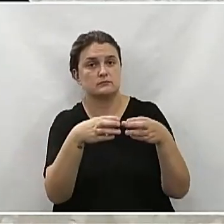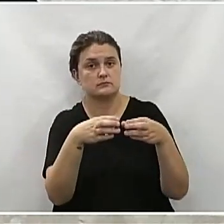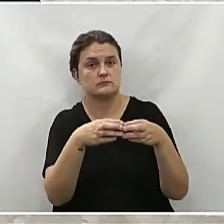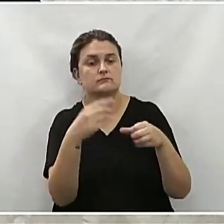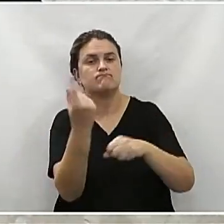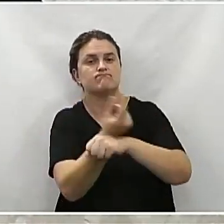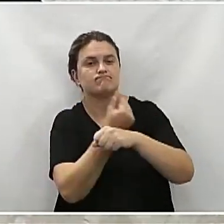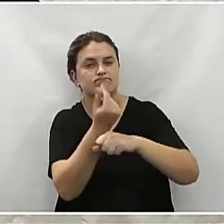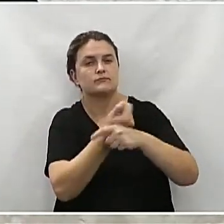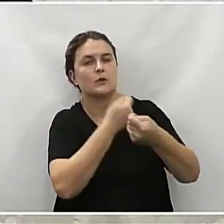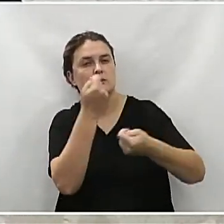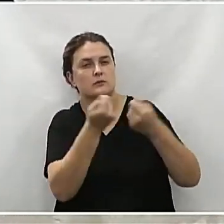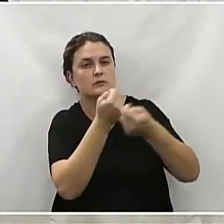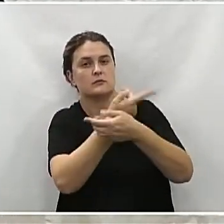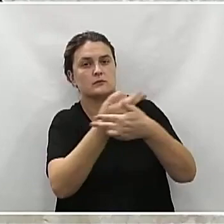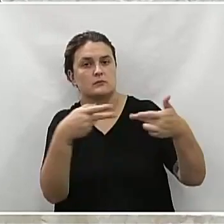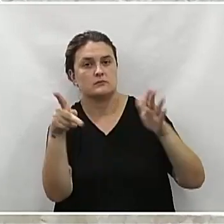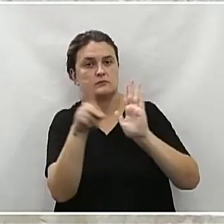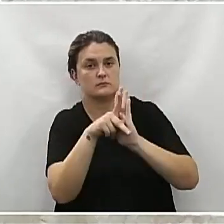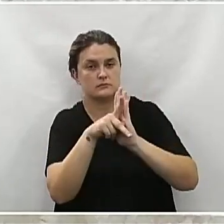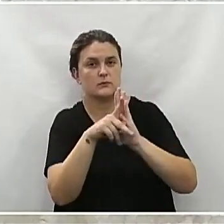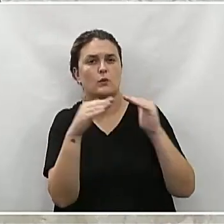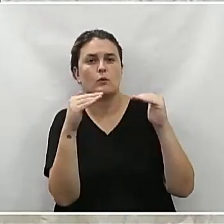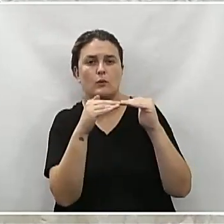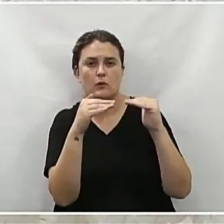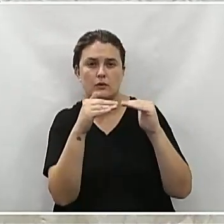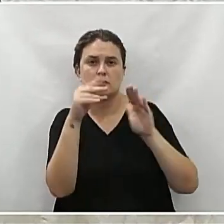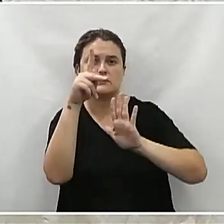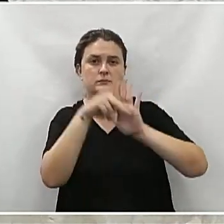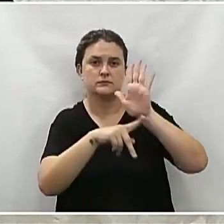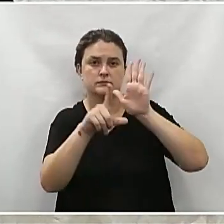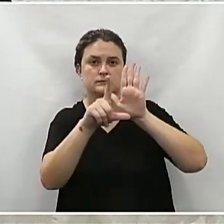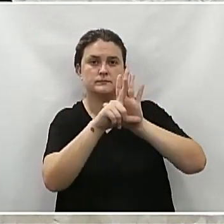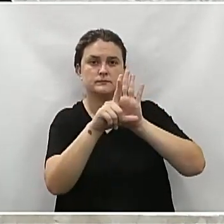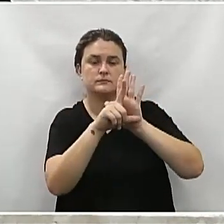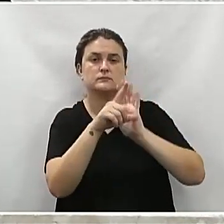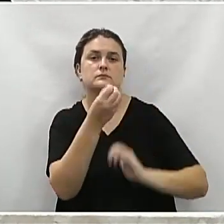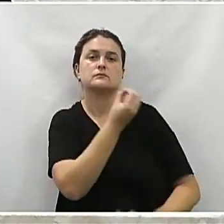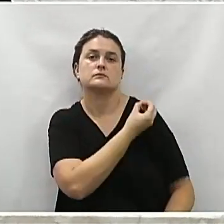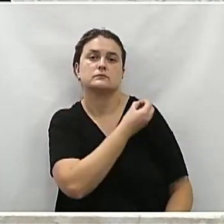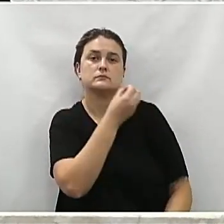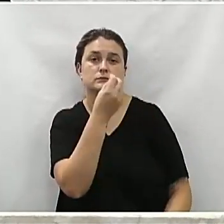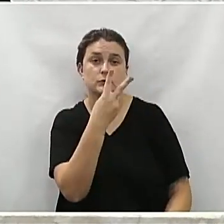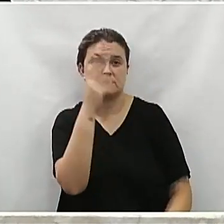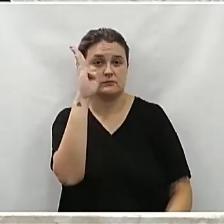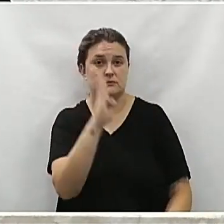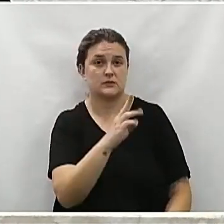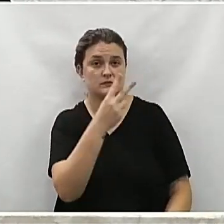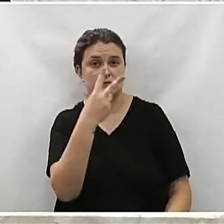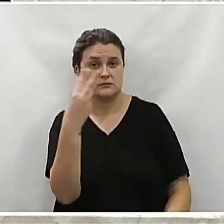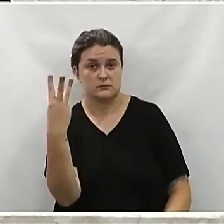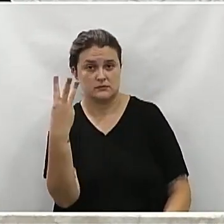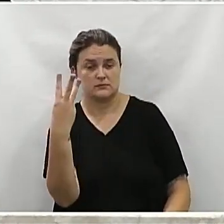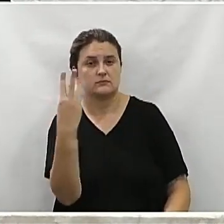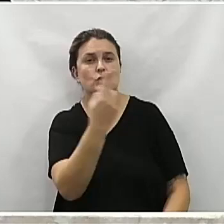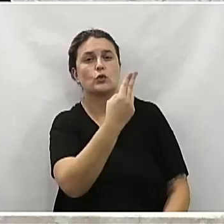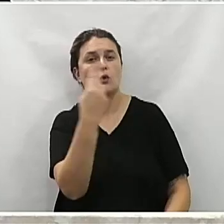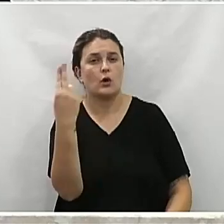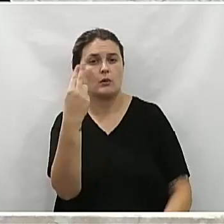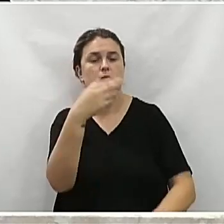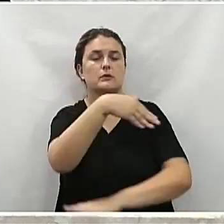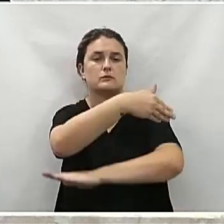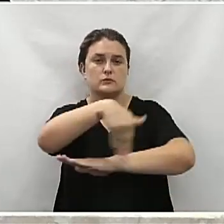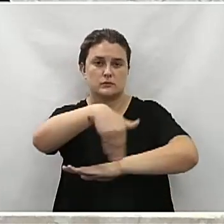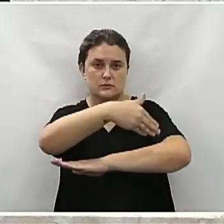Comissão de Finanças, Orçamento e Patrimônio, favorável ao projeto de lei ordinária número 2 de 2023, que denomina